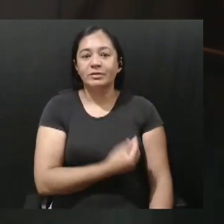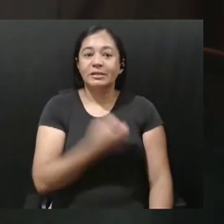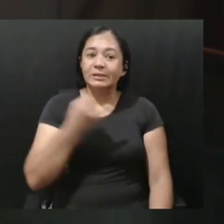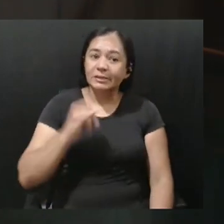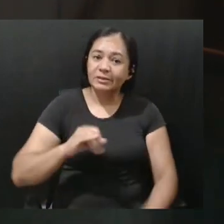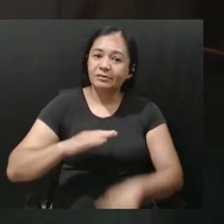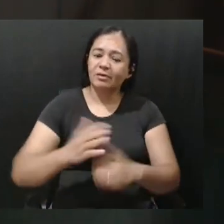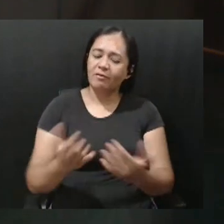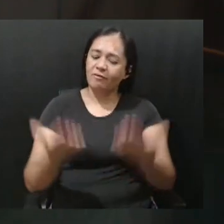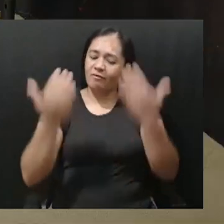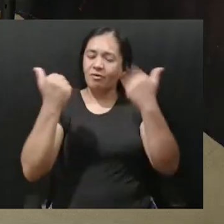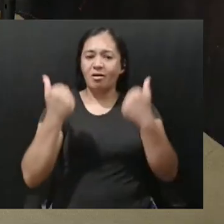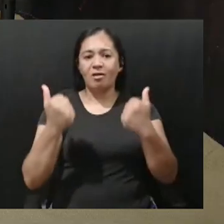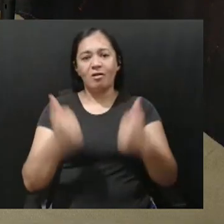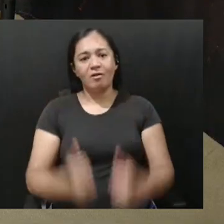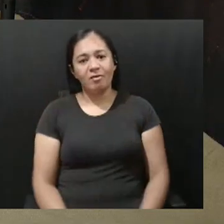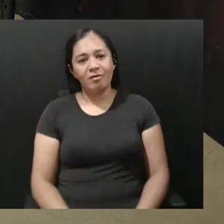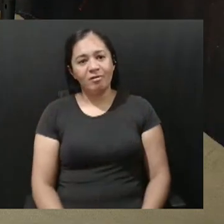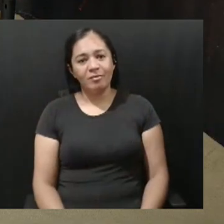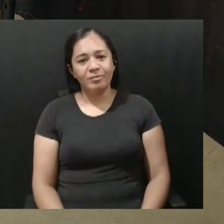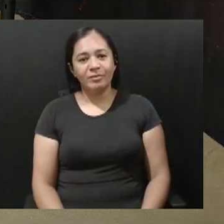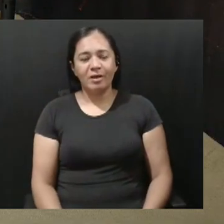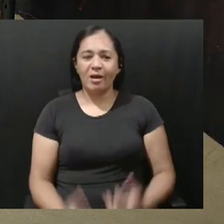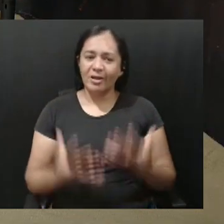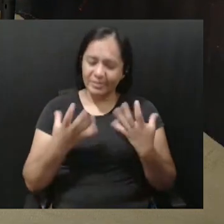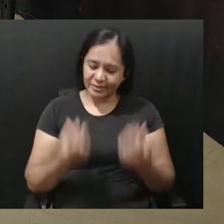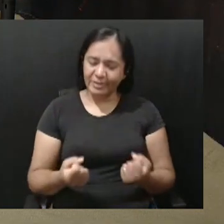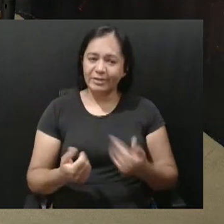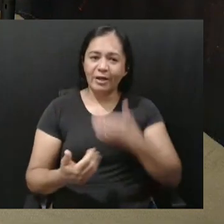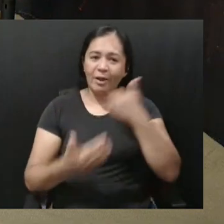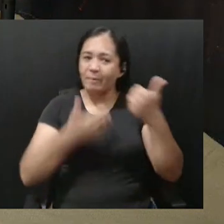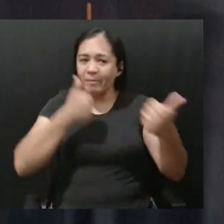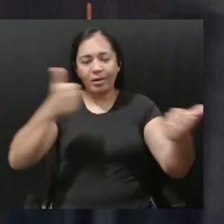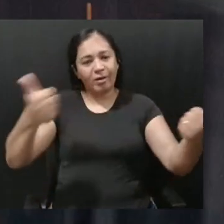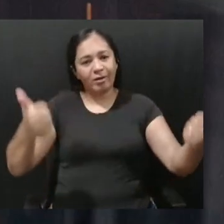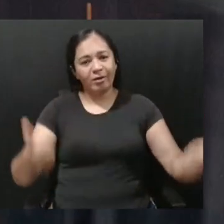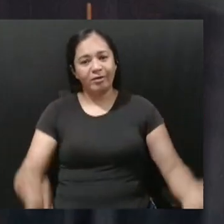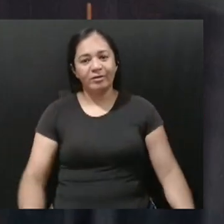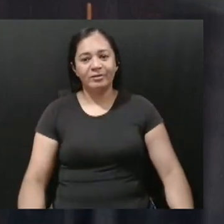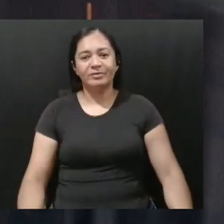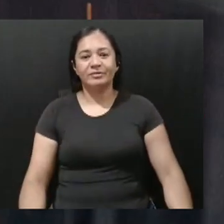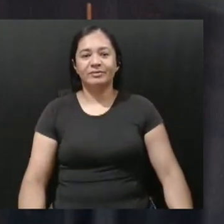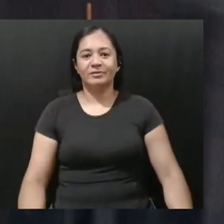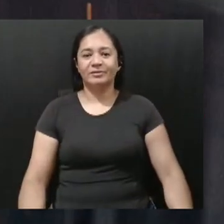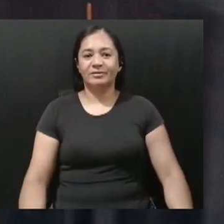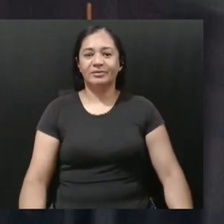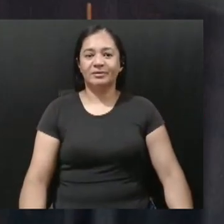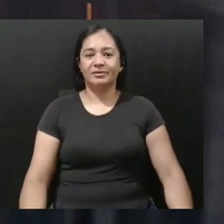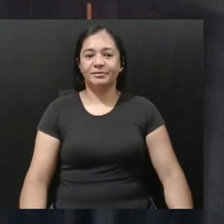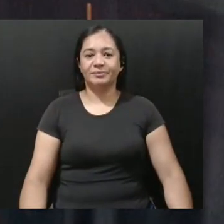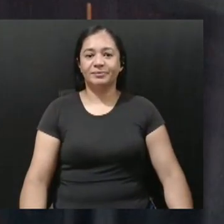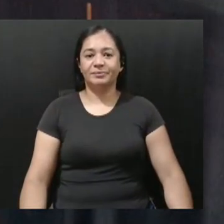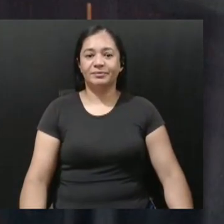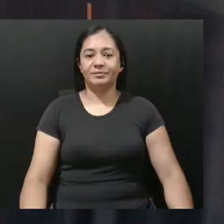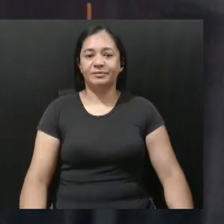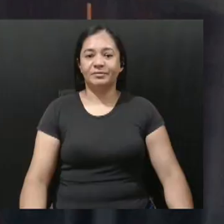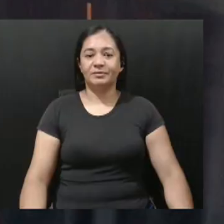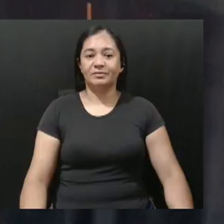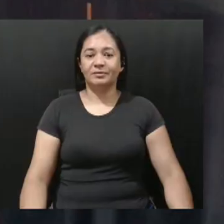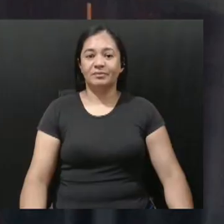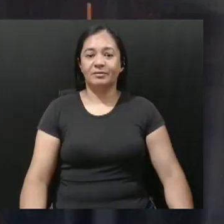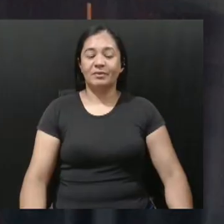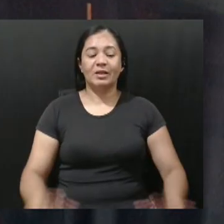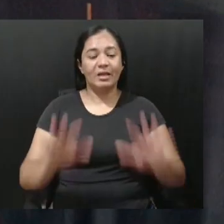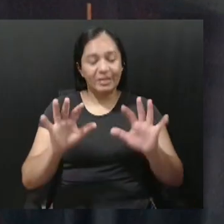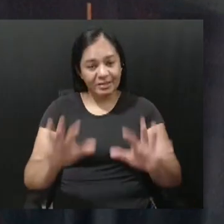protocolo, bora lá abraçar que é a coisa melhor do mundo, não é não? Sim, sim. E é para ser sobre isso, né, Uhum, esse é